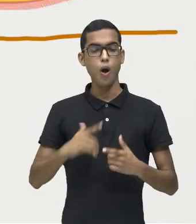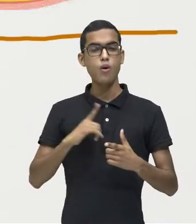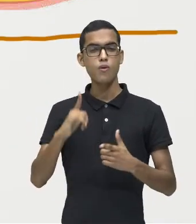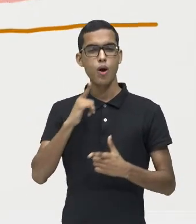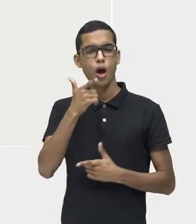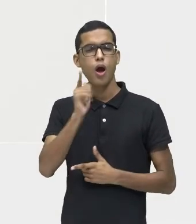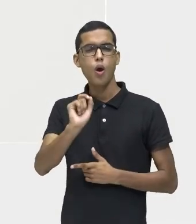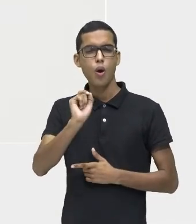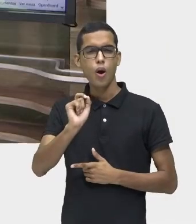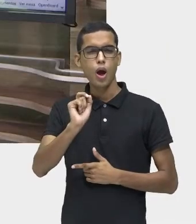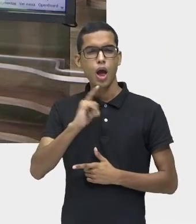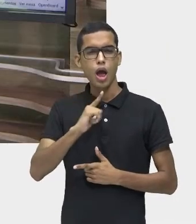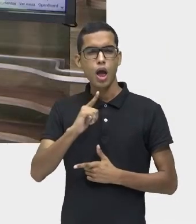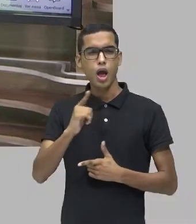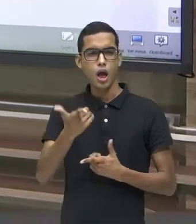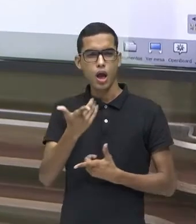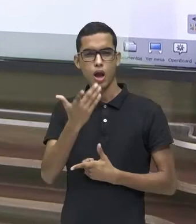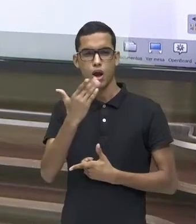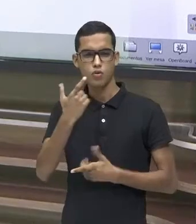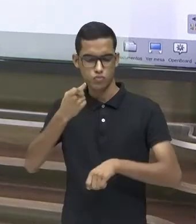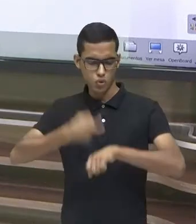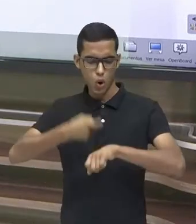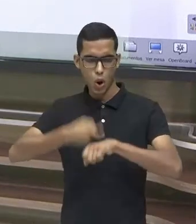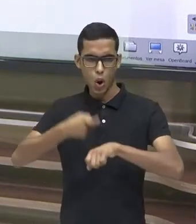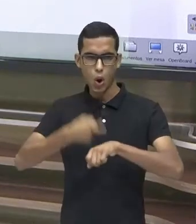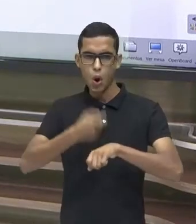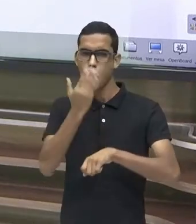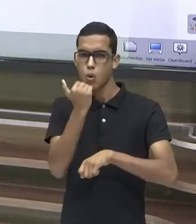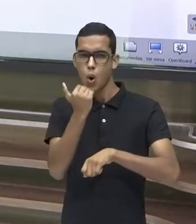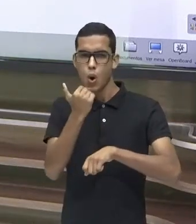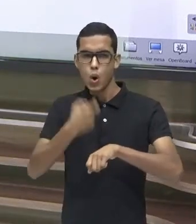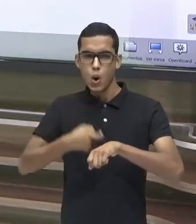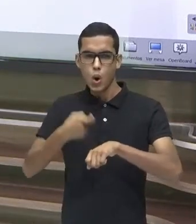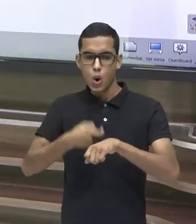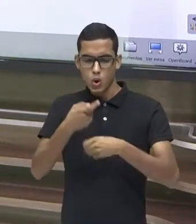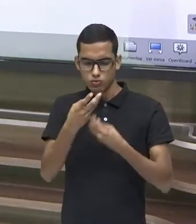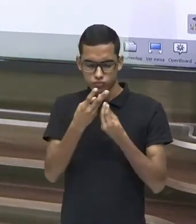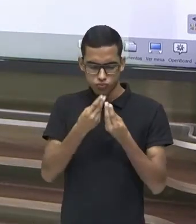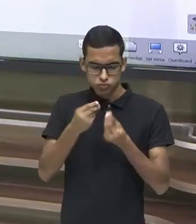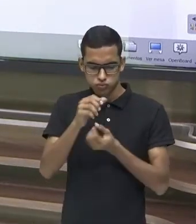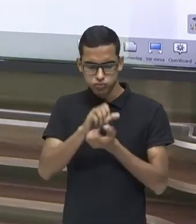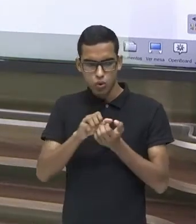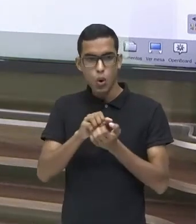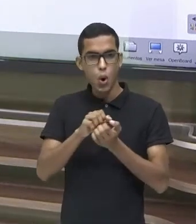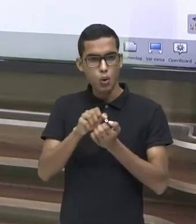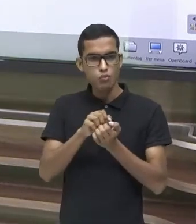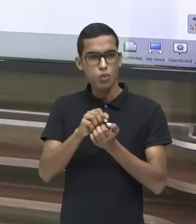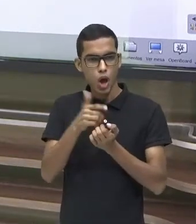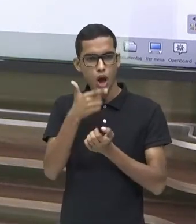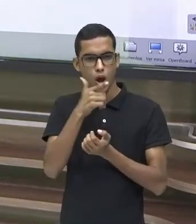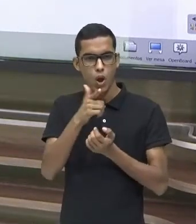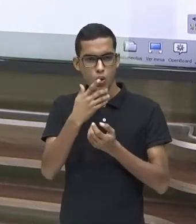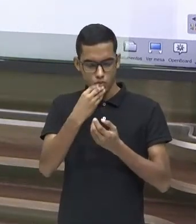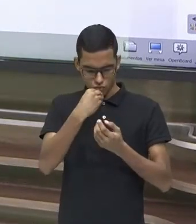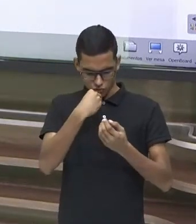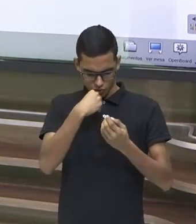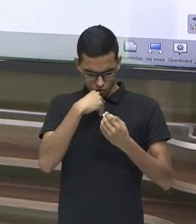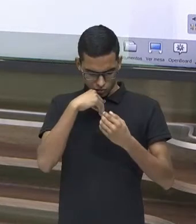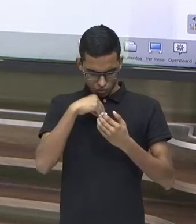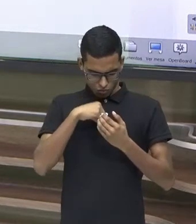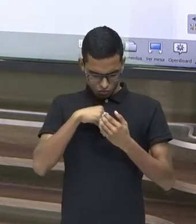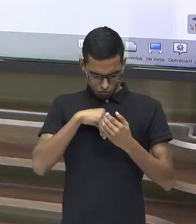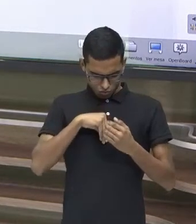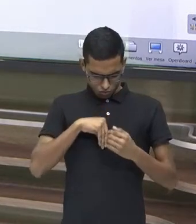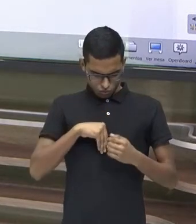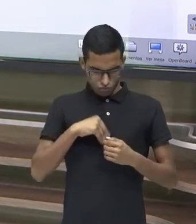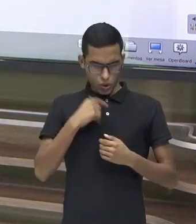reduzir esse tamanho, né? Quando nós vamos nos alimentar, a gente coloca uma quantidade grande ali na boca, começa o sistema digestório